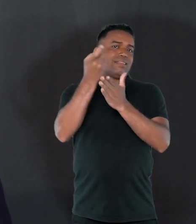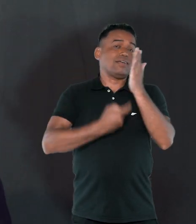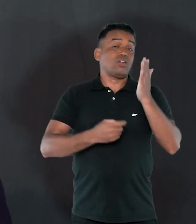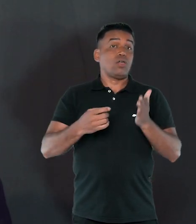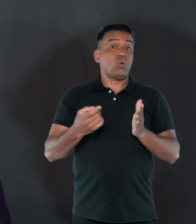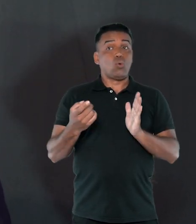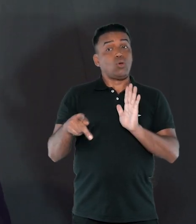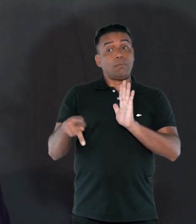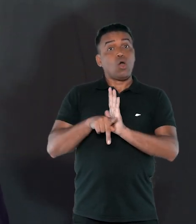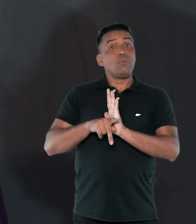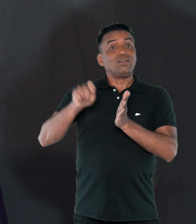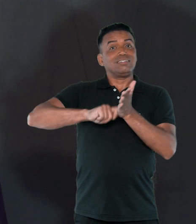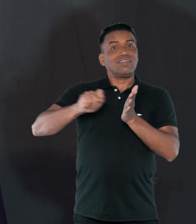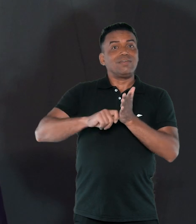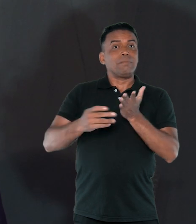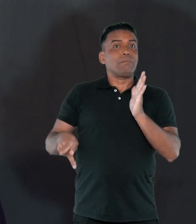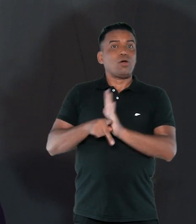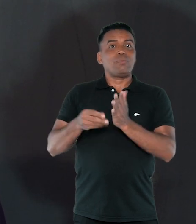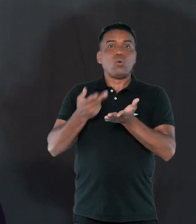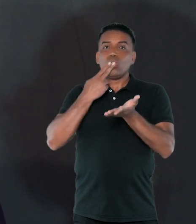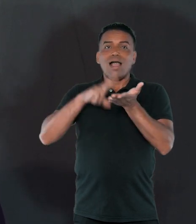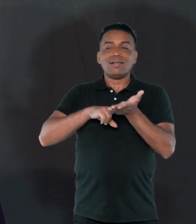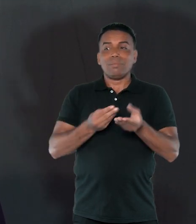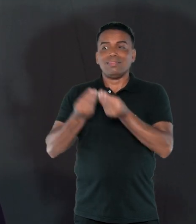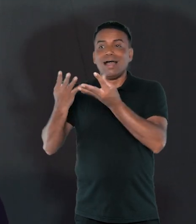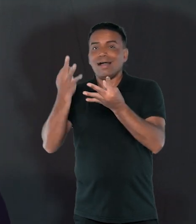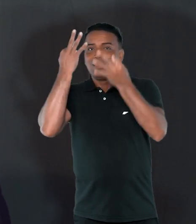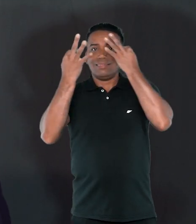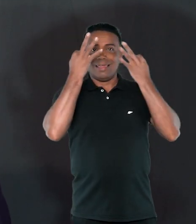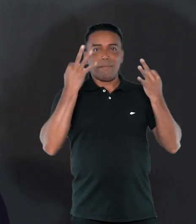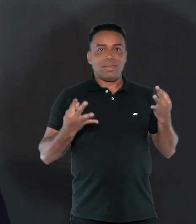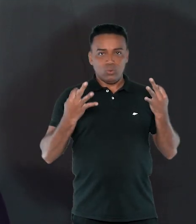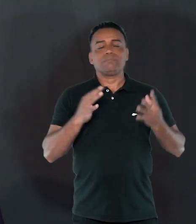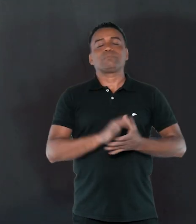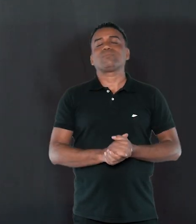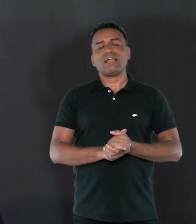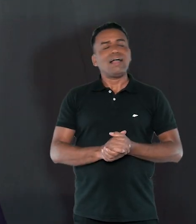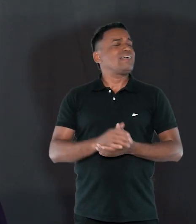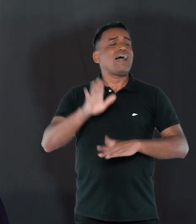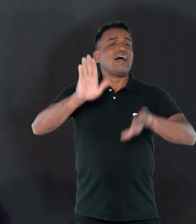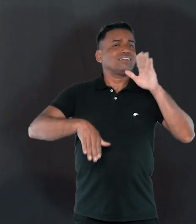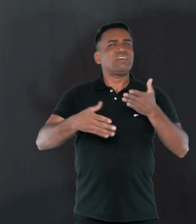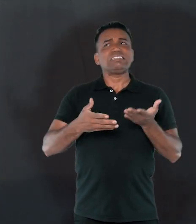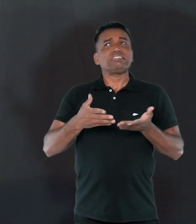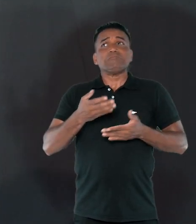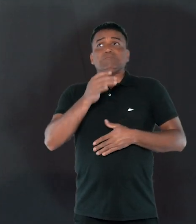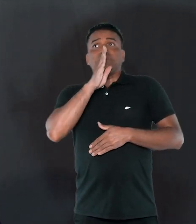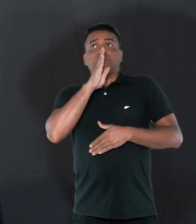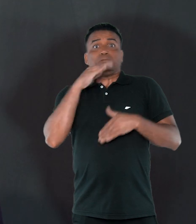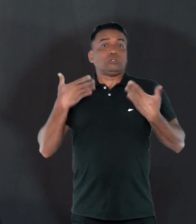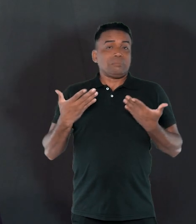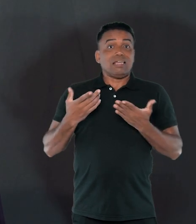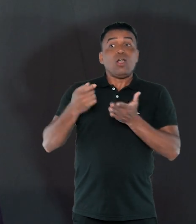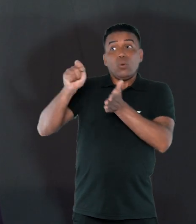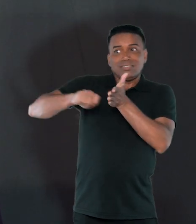escrevi para a minha terapeuta. E eu chegava lá sem saber o que falar, e às vezes eu levava textos para ela. Eu falava, olha, eu escrevi isso, vamos